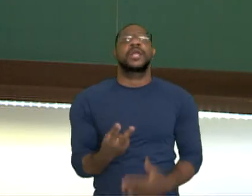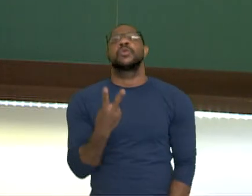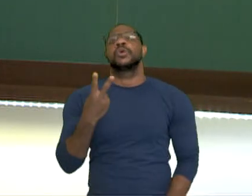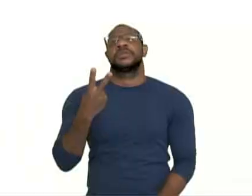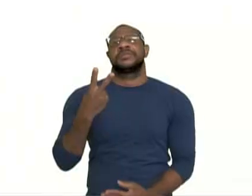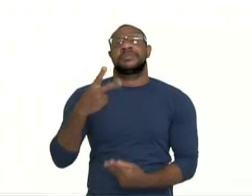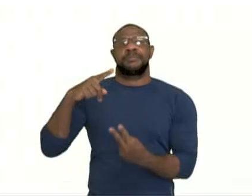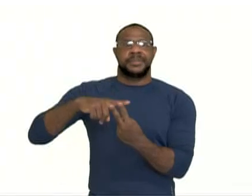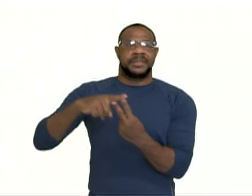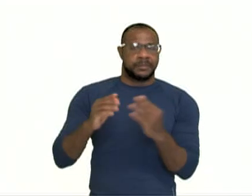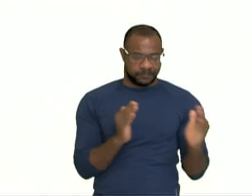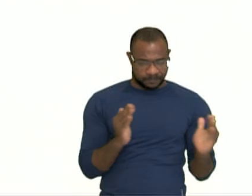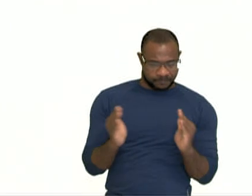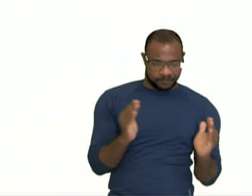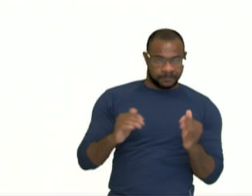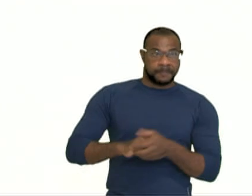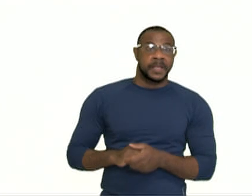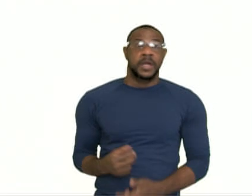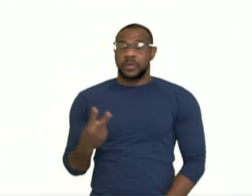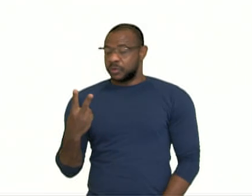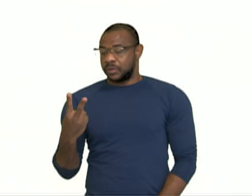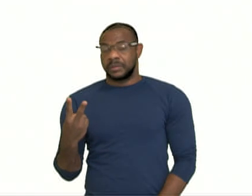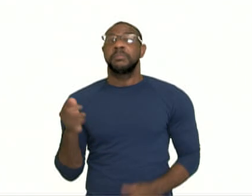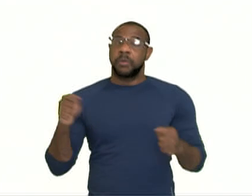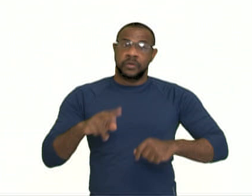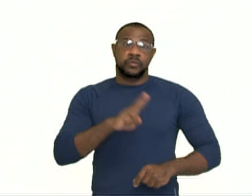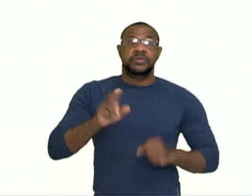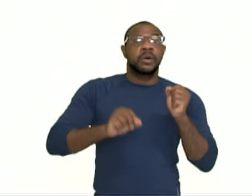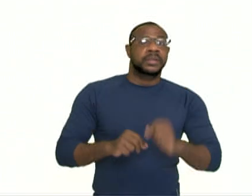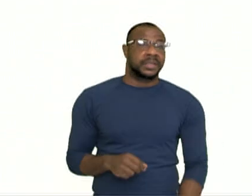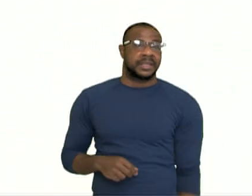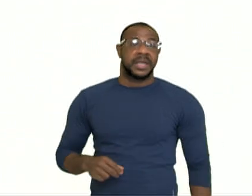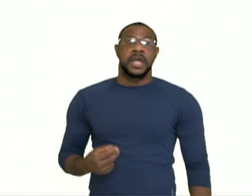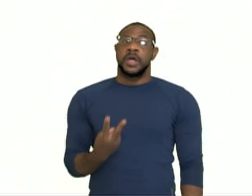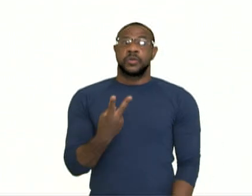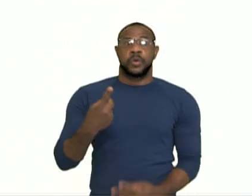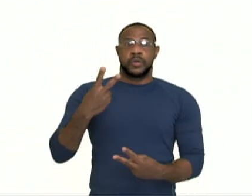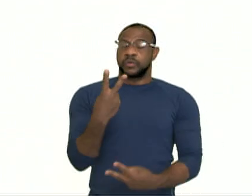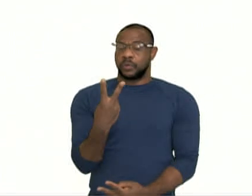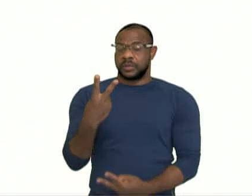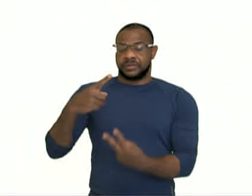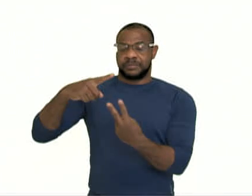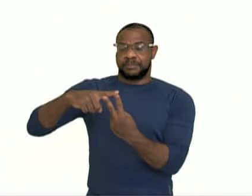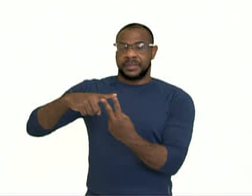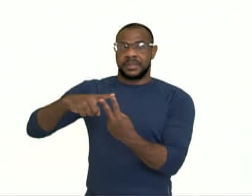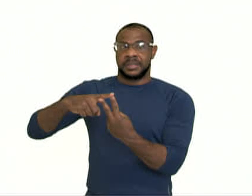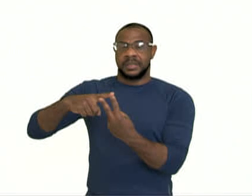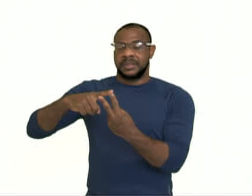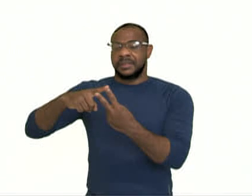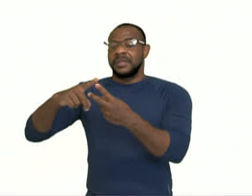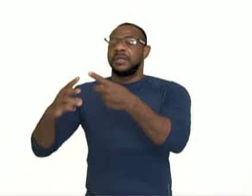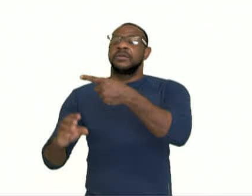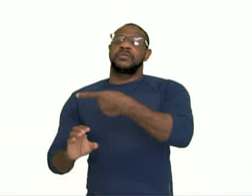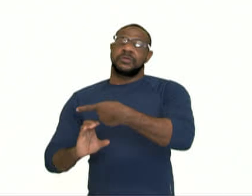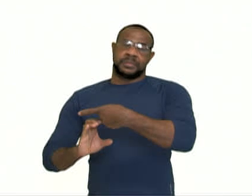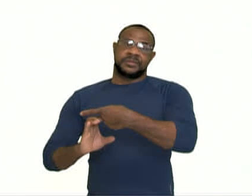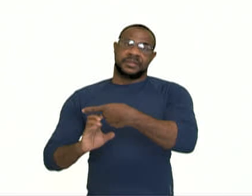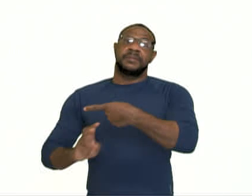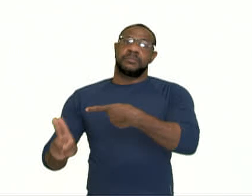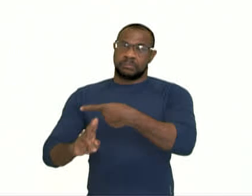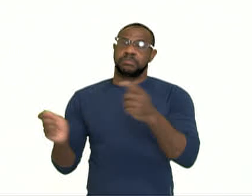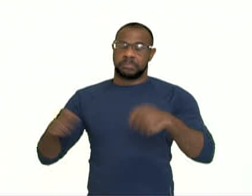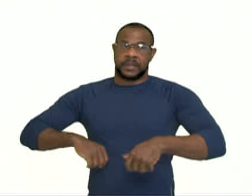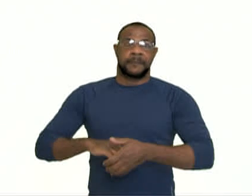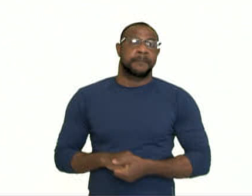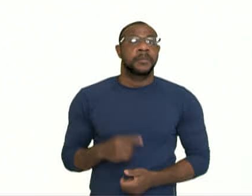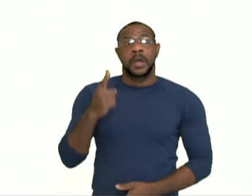o período igual a 2π sobre c, aonde c é o meu coeficiente de x. Então, observe